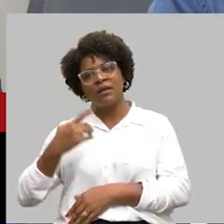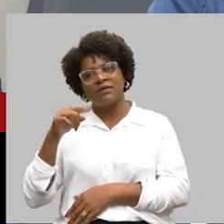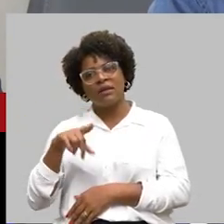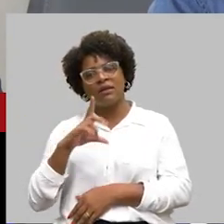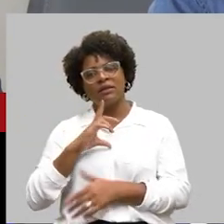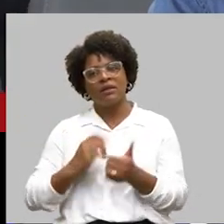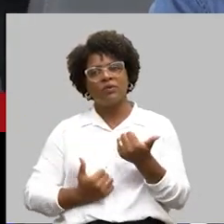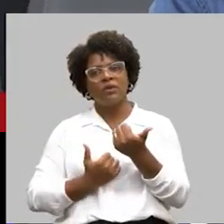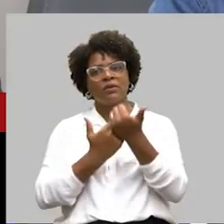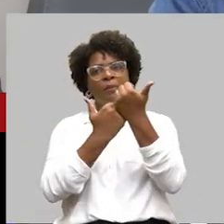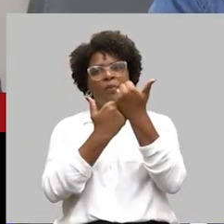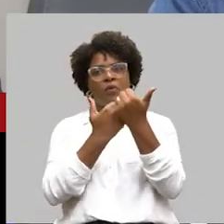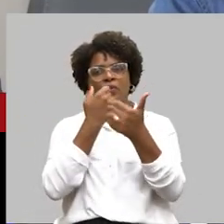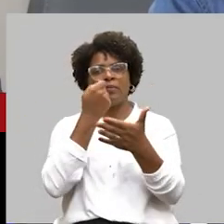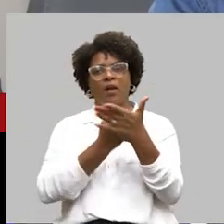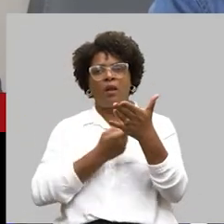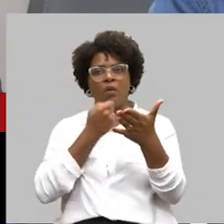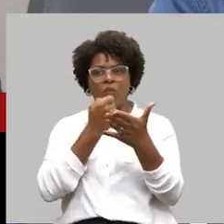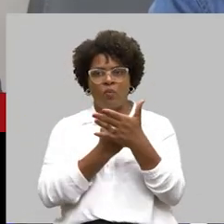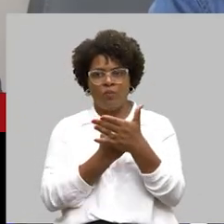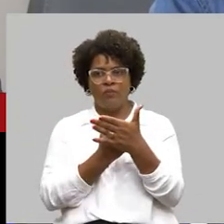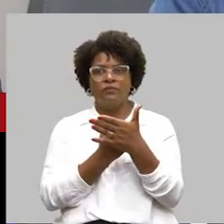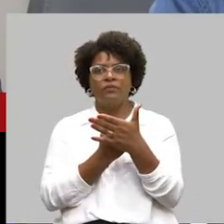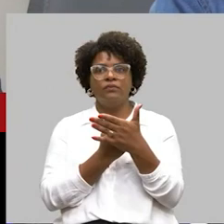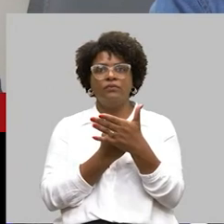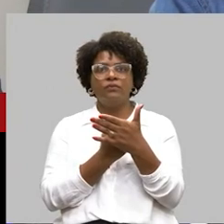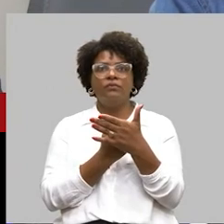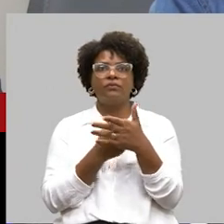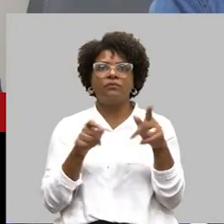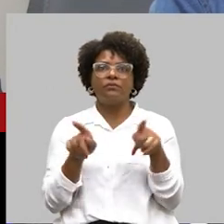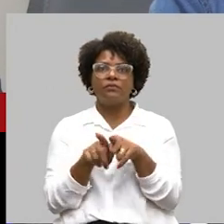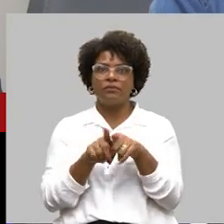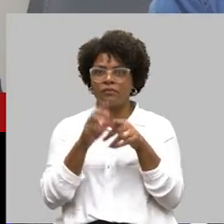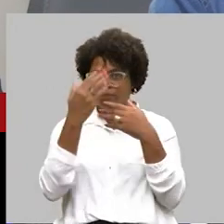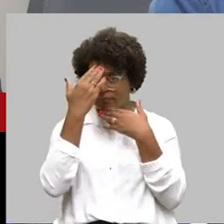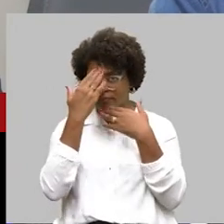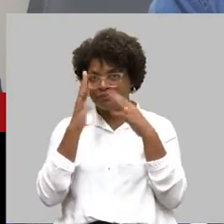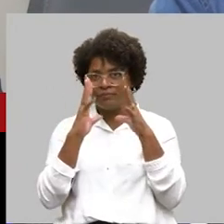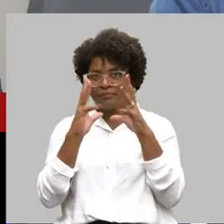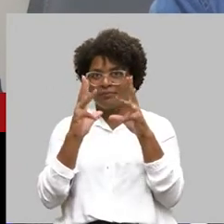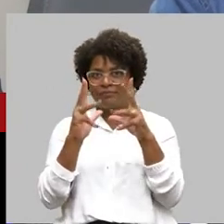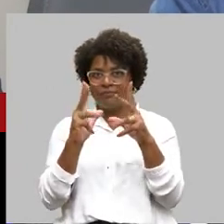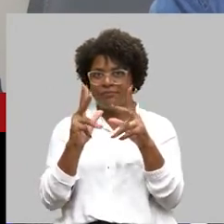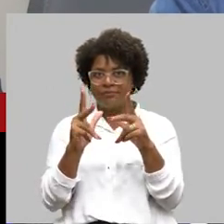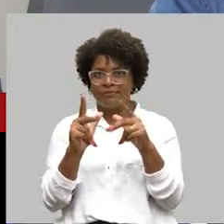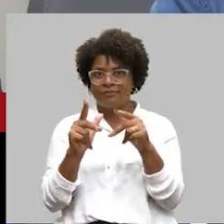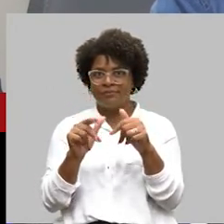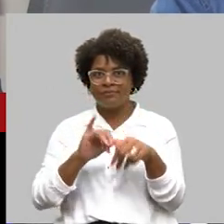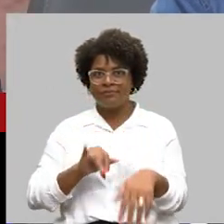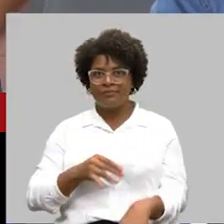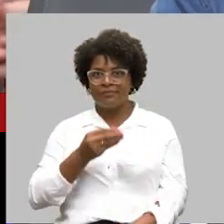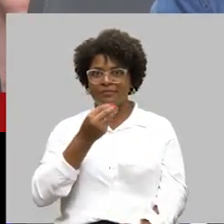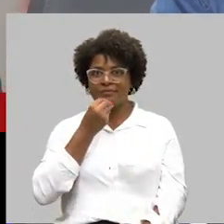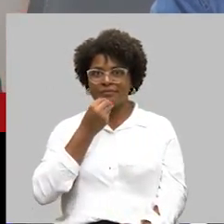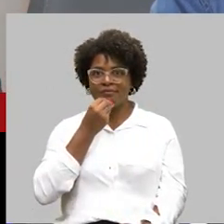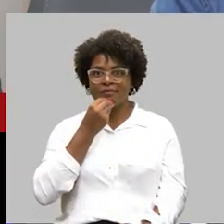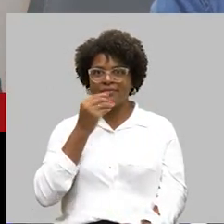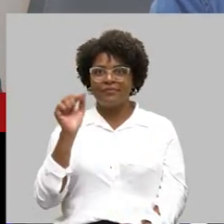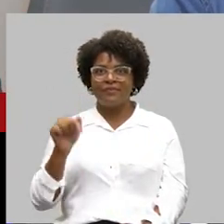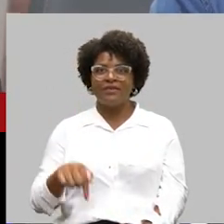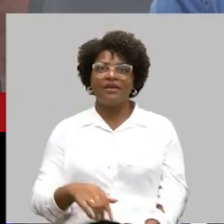constante luta e eu queria agradecer a todos vocês por pela oportunidade de estar aqui